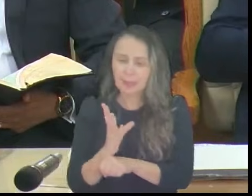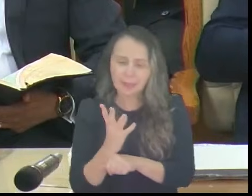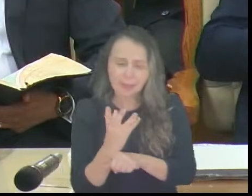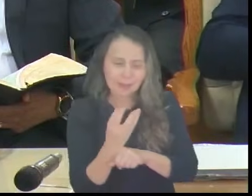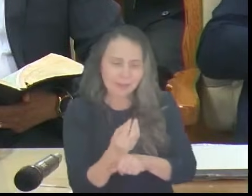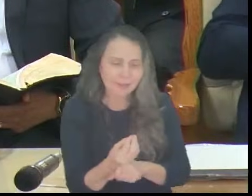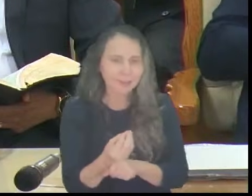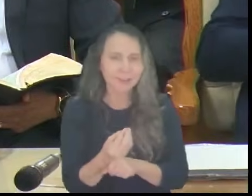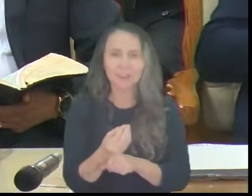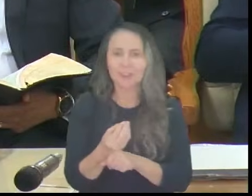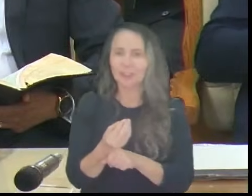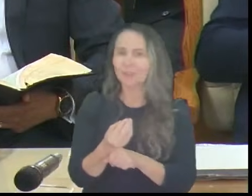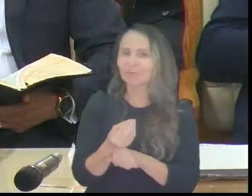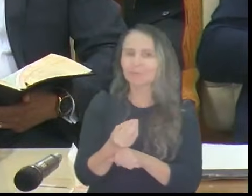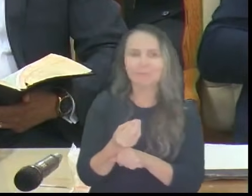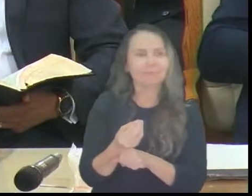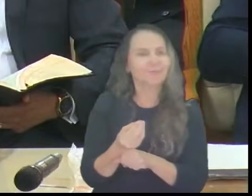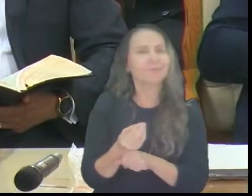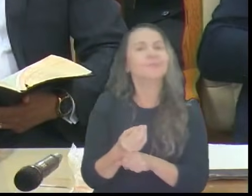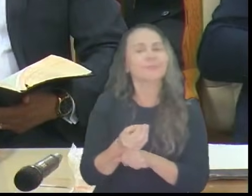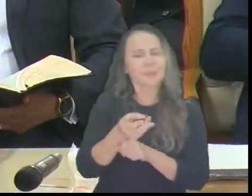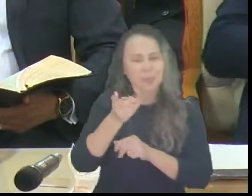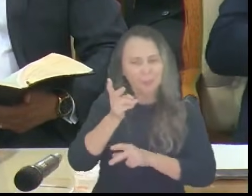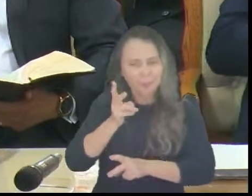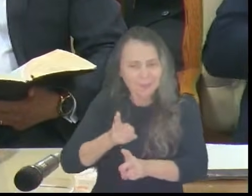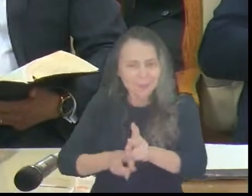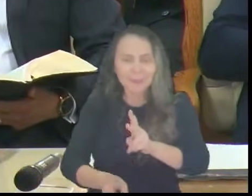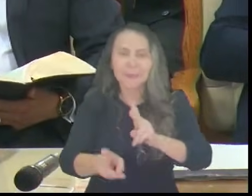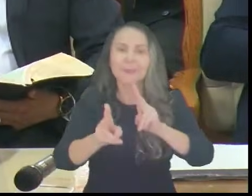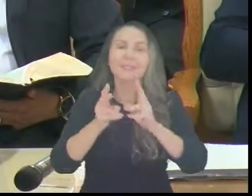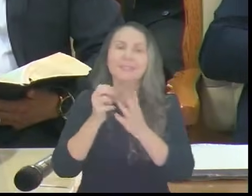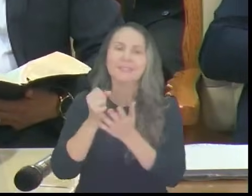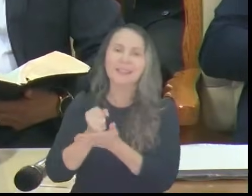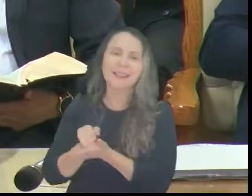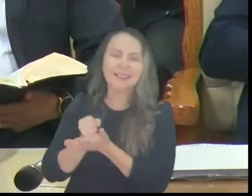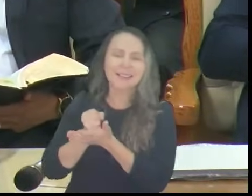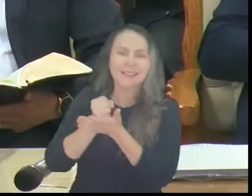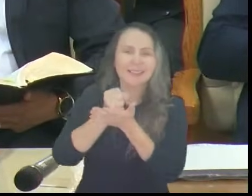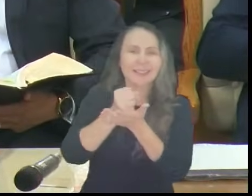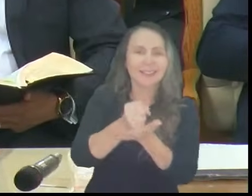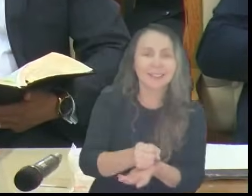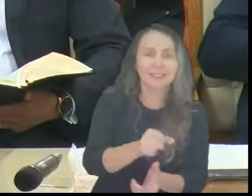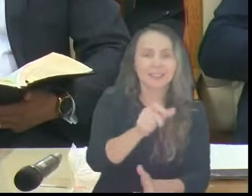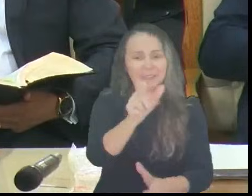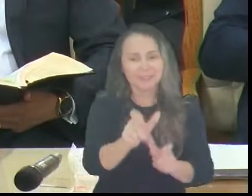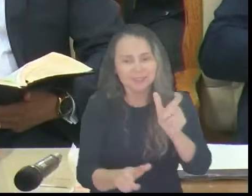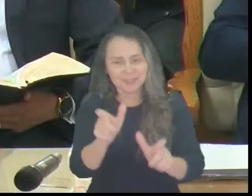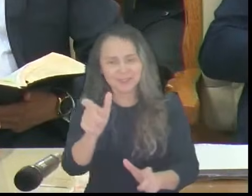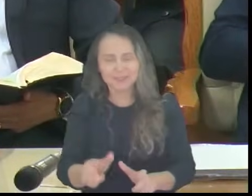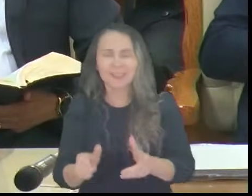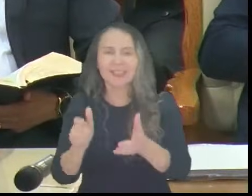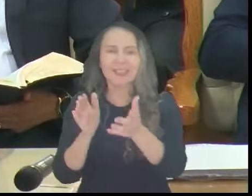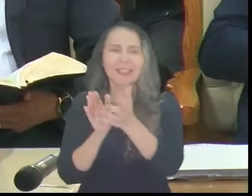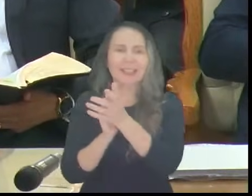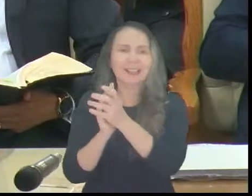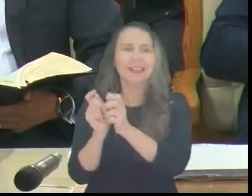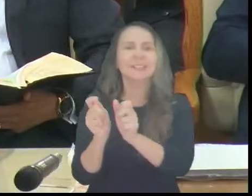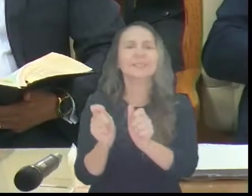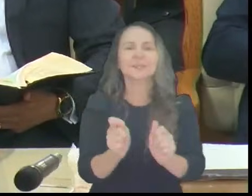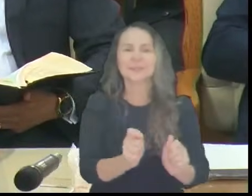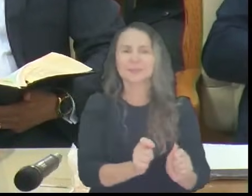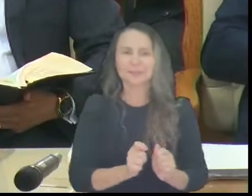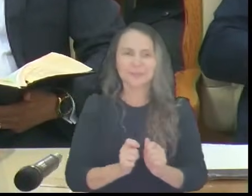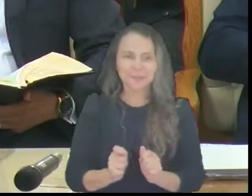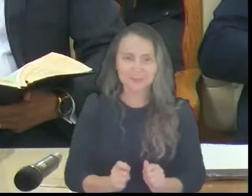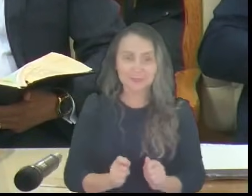vai deixar de fazer benefício à humanidade. Quem diz aleluia para Jesus?